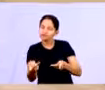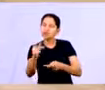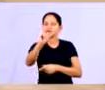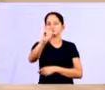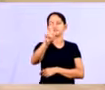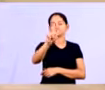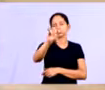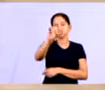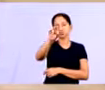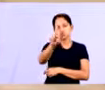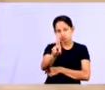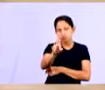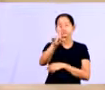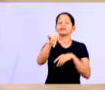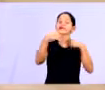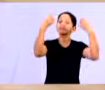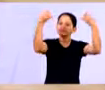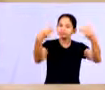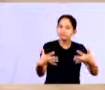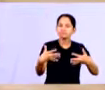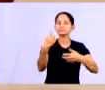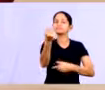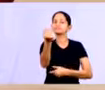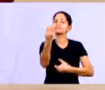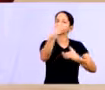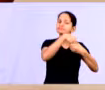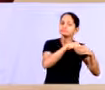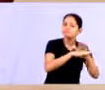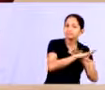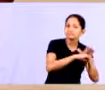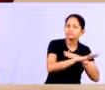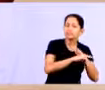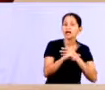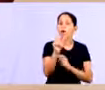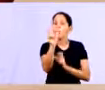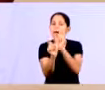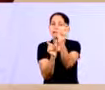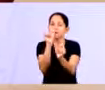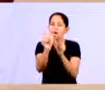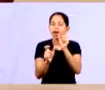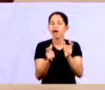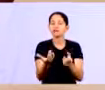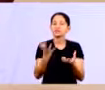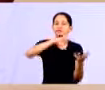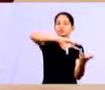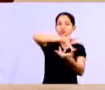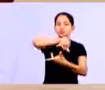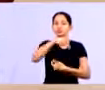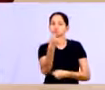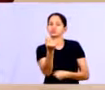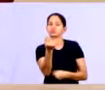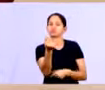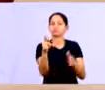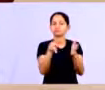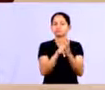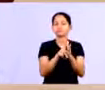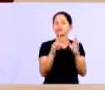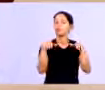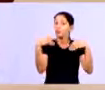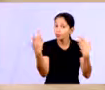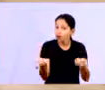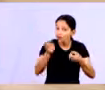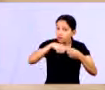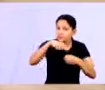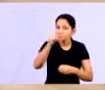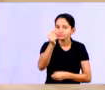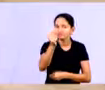Santana. E juntos falaremos sobre investimentos e algumas palavrinhas que fazem parte desse universo, como risco, retorno e